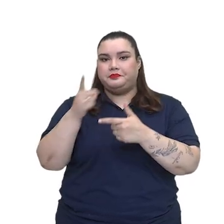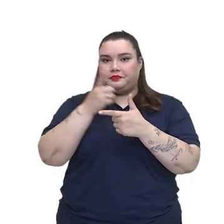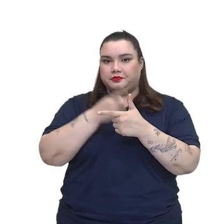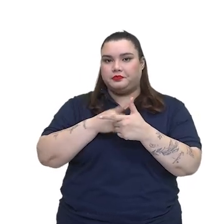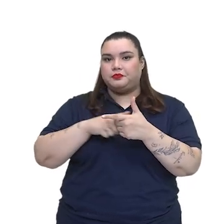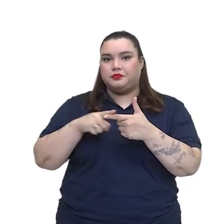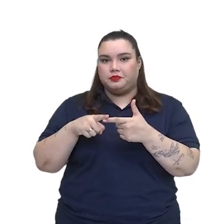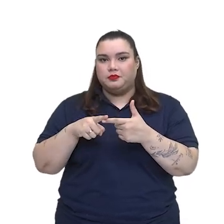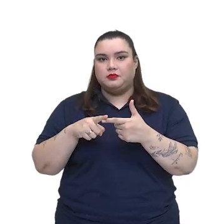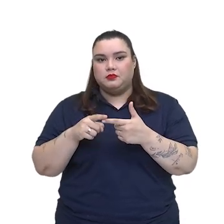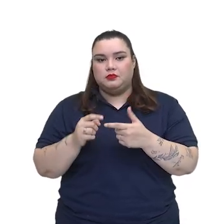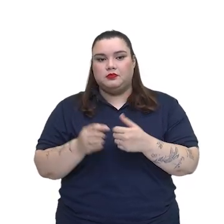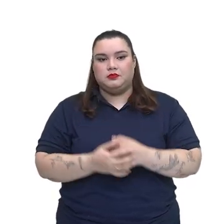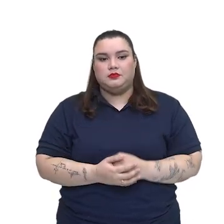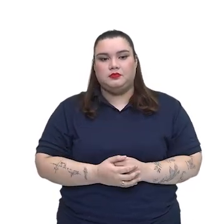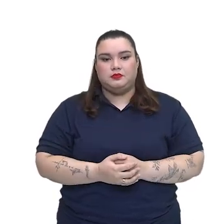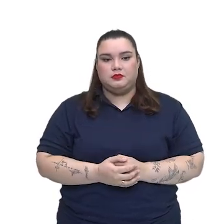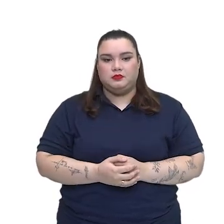divisão.